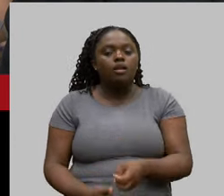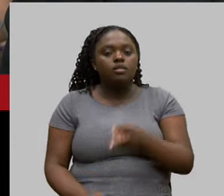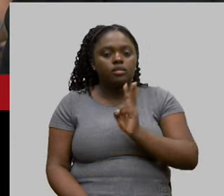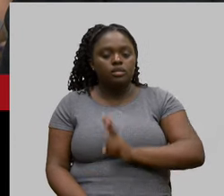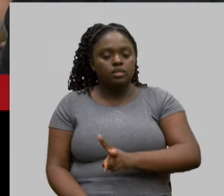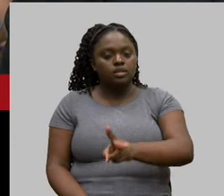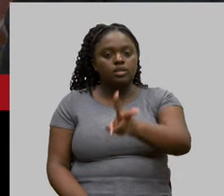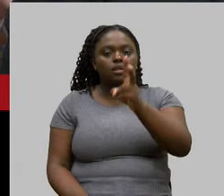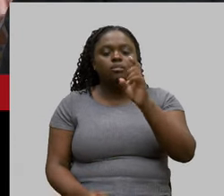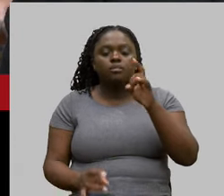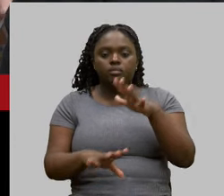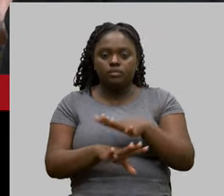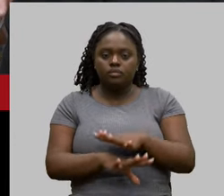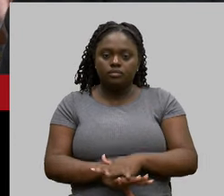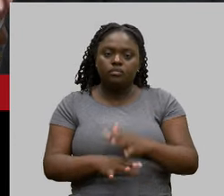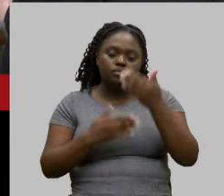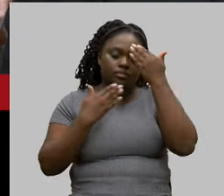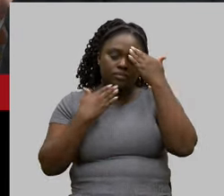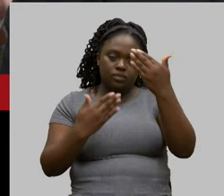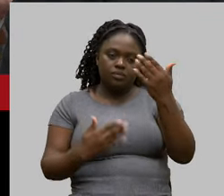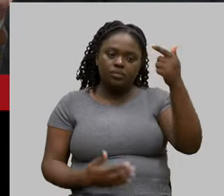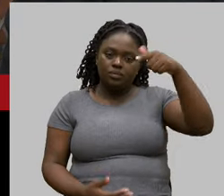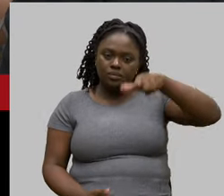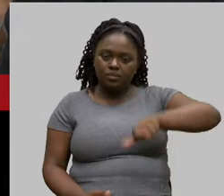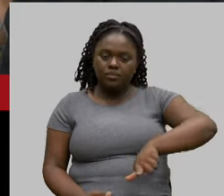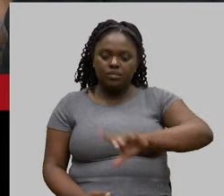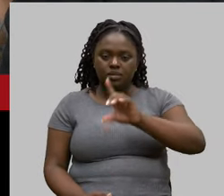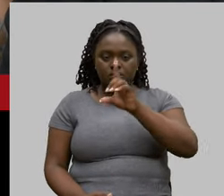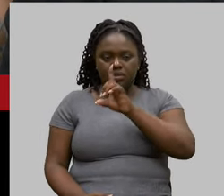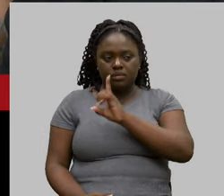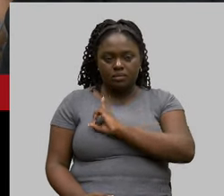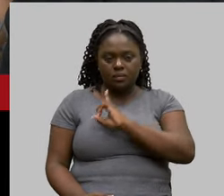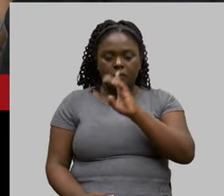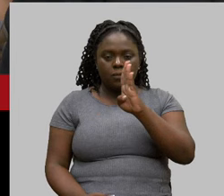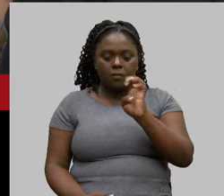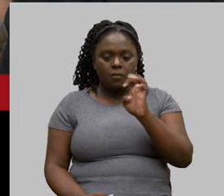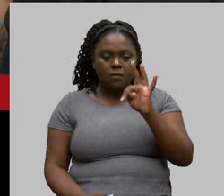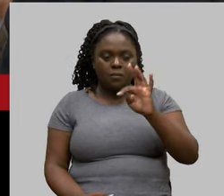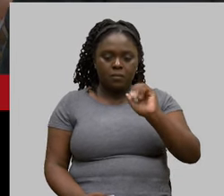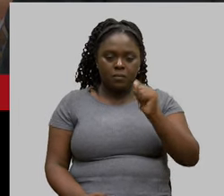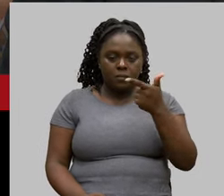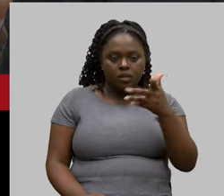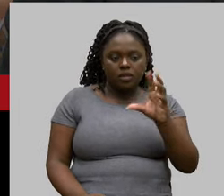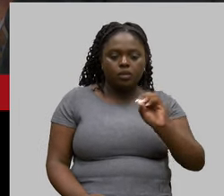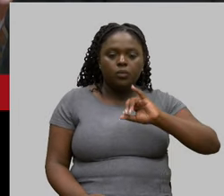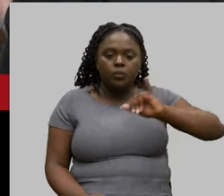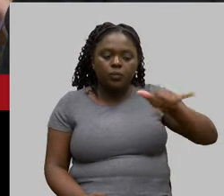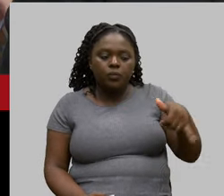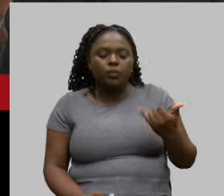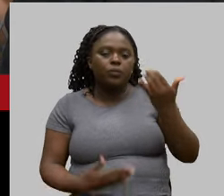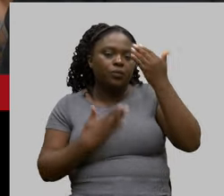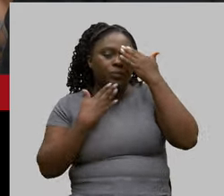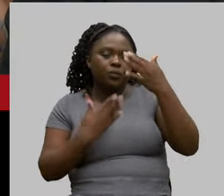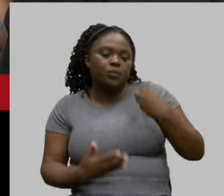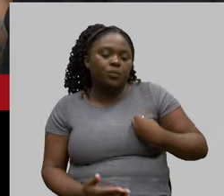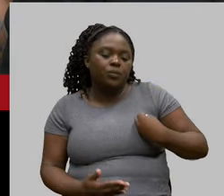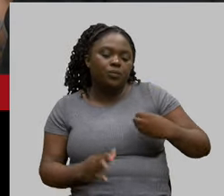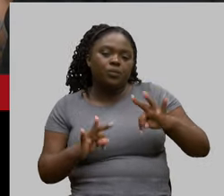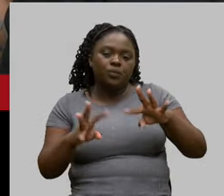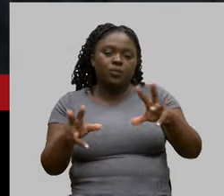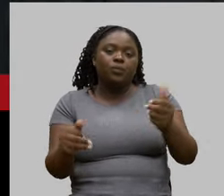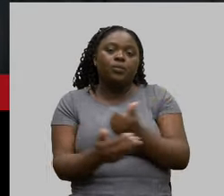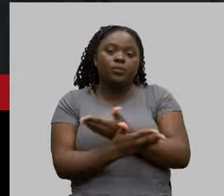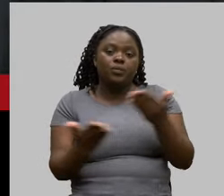disposição agradeço mais uma vez Deputado Betão por essa oportunidade a presença de todos vocês serão brilhantemente